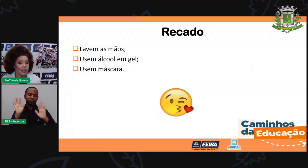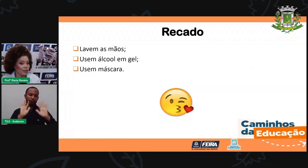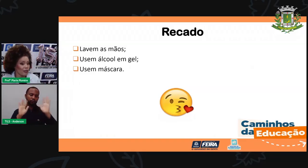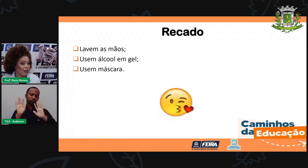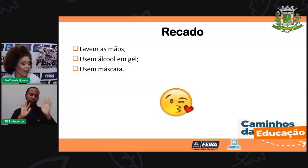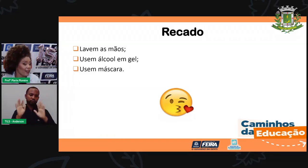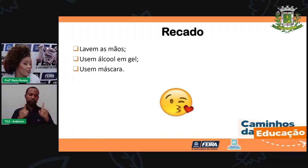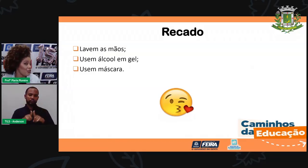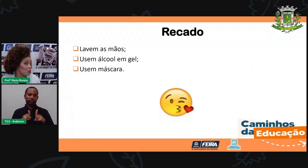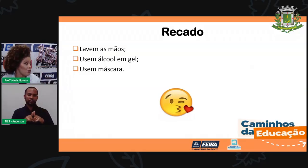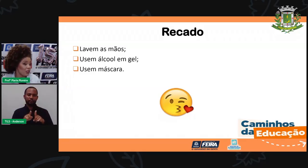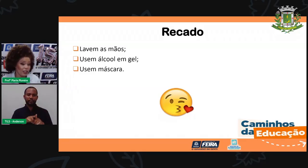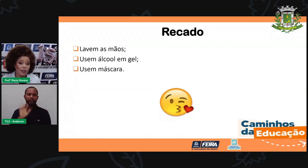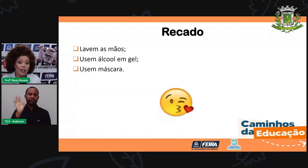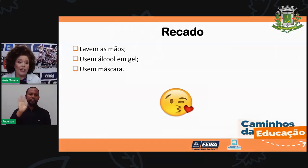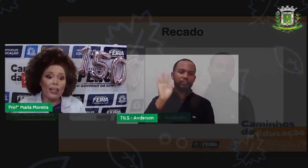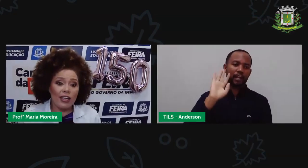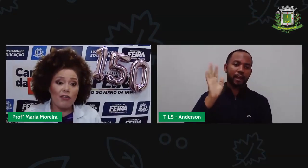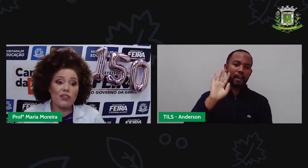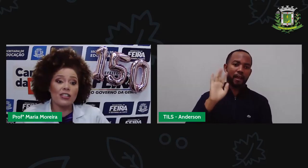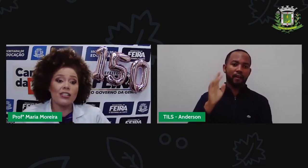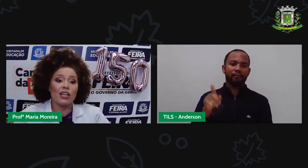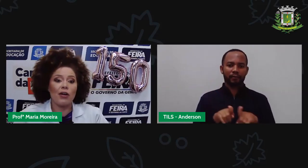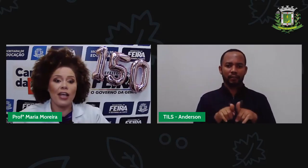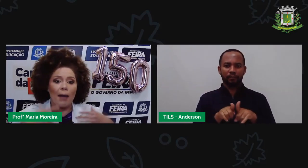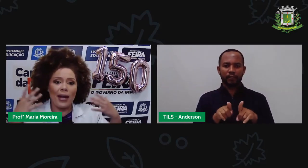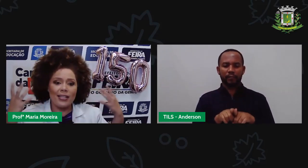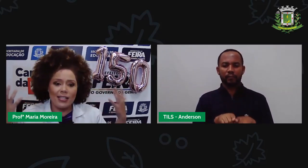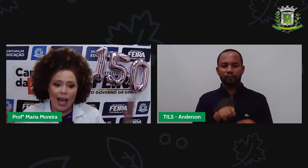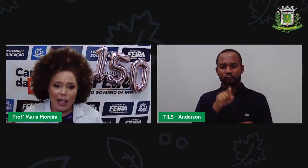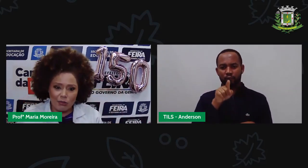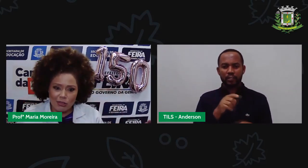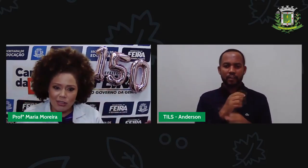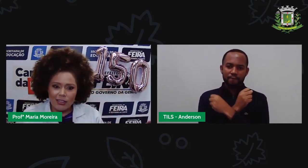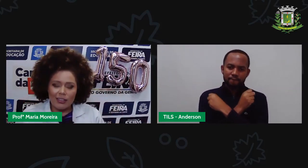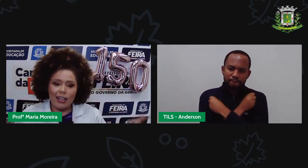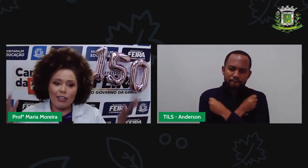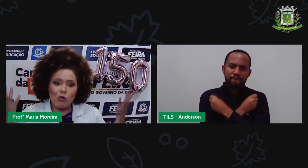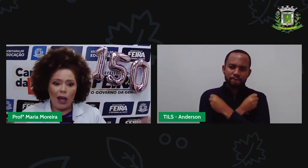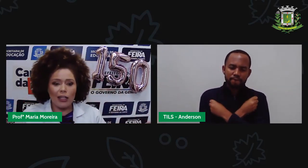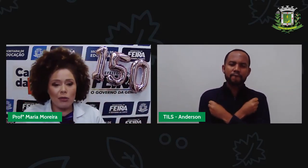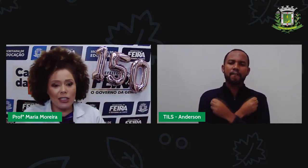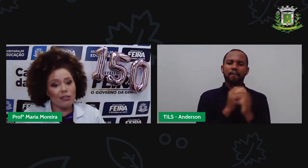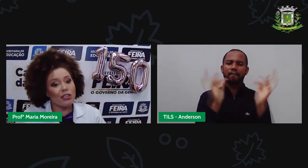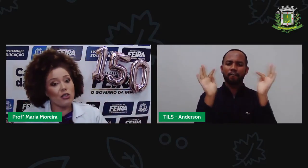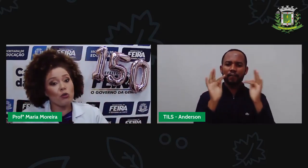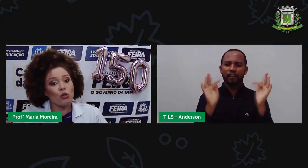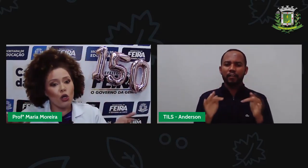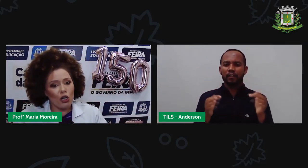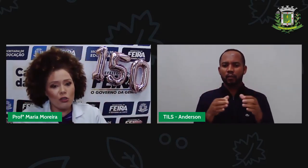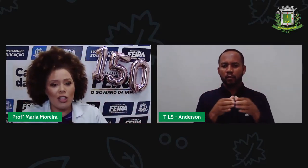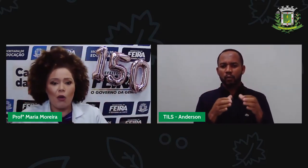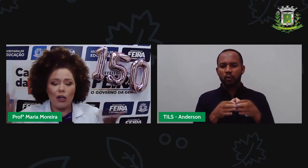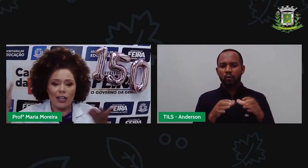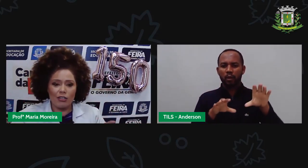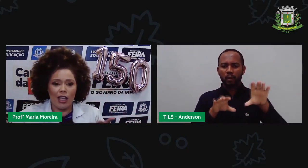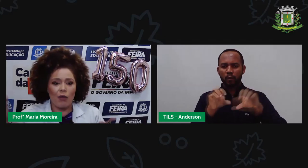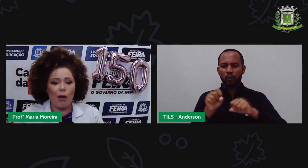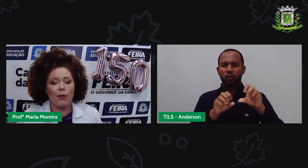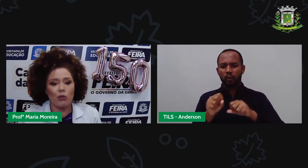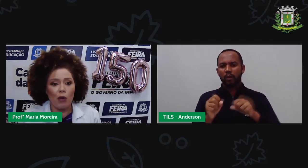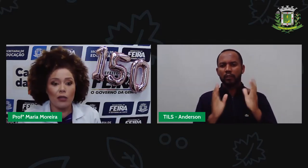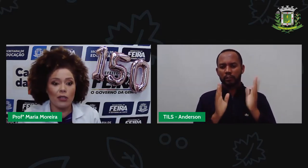ano, o Anderson também aqui está se despedindo, e que vocês sejam aí abraçados, né, no quarto ano, sejam todos